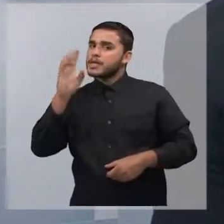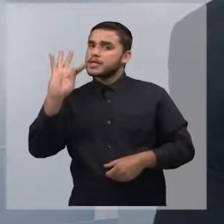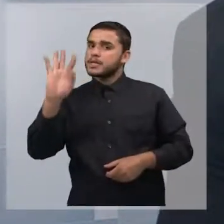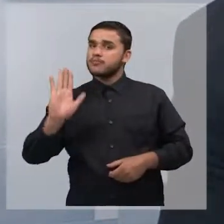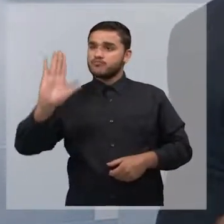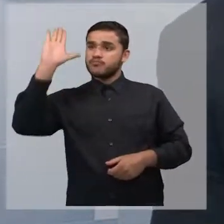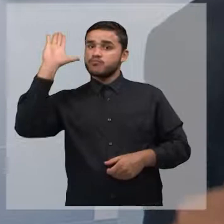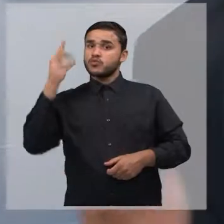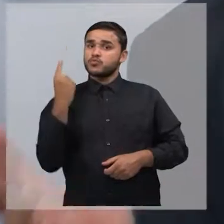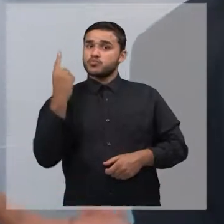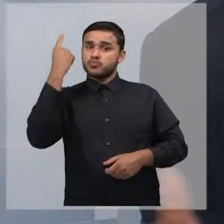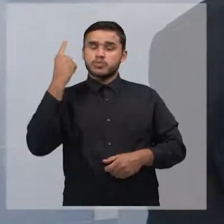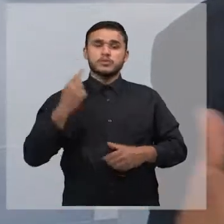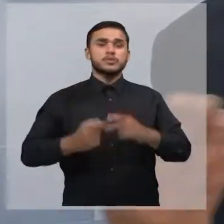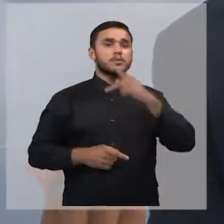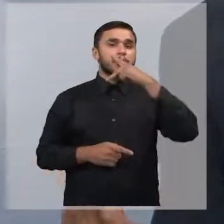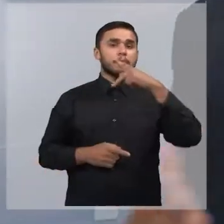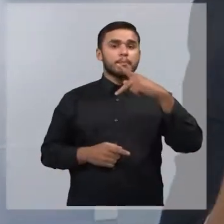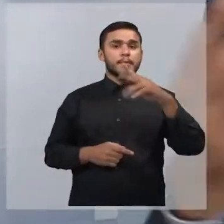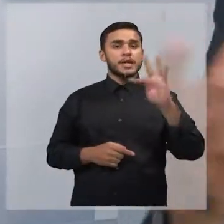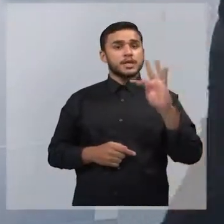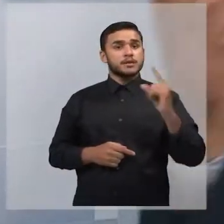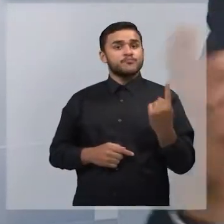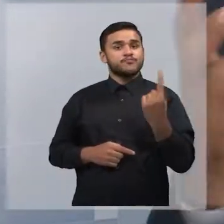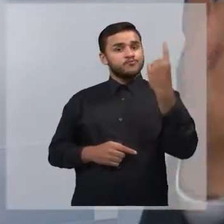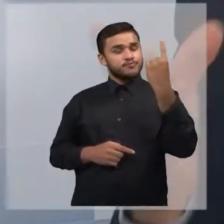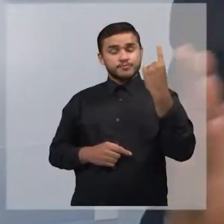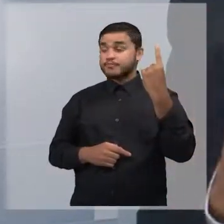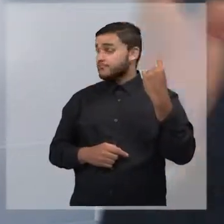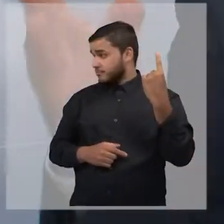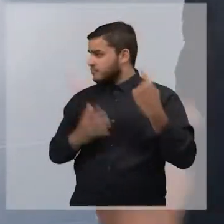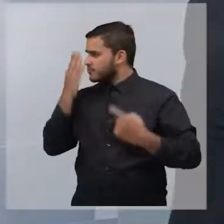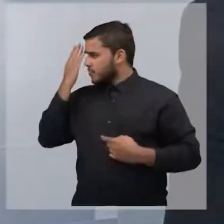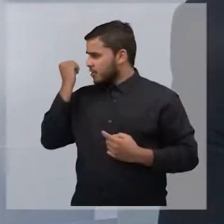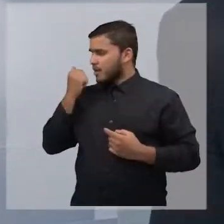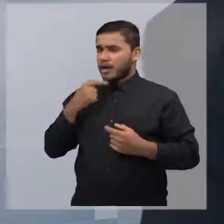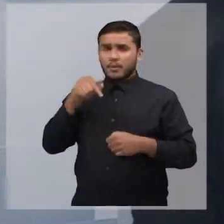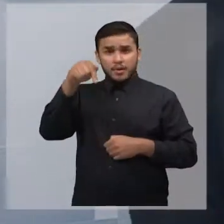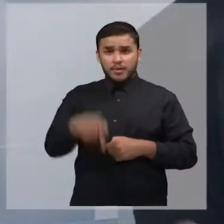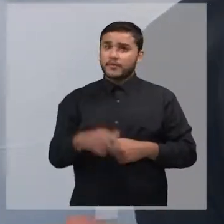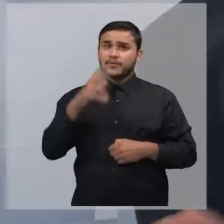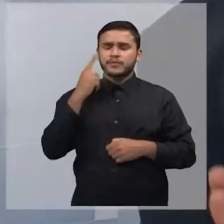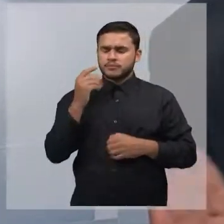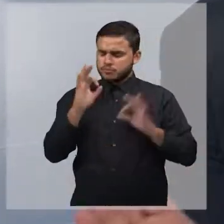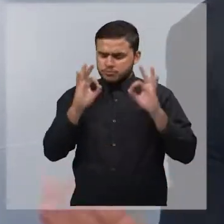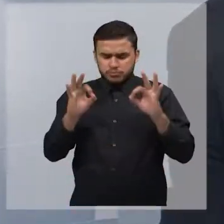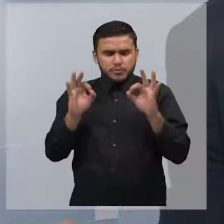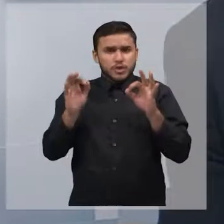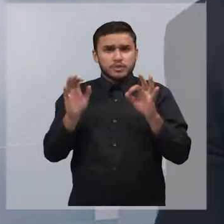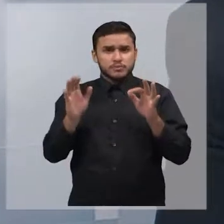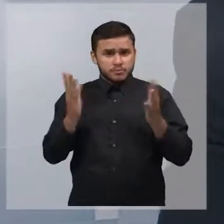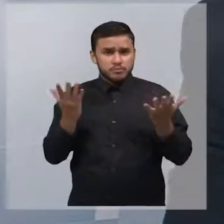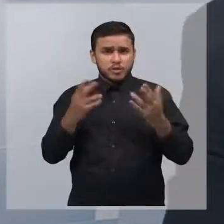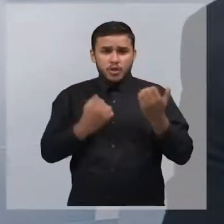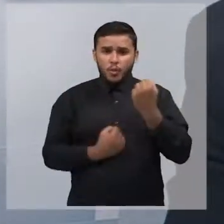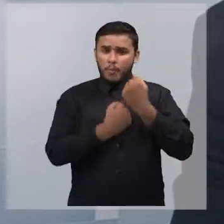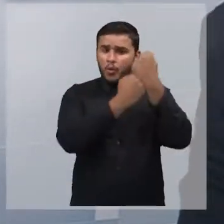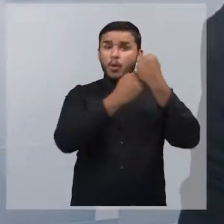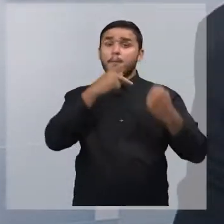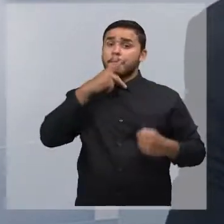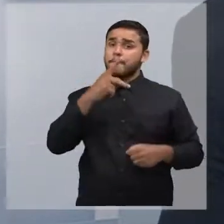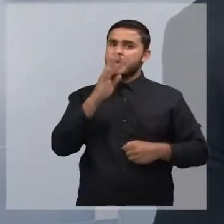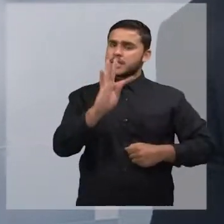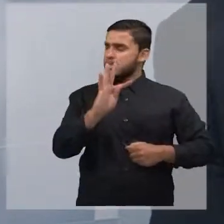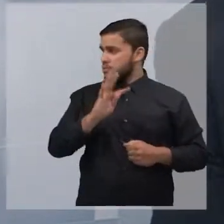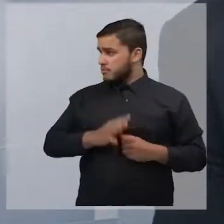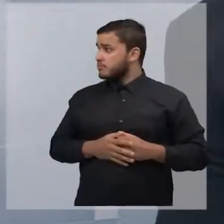isto, óbvio que não vou aprofundar, mas há todas as razões para a gente apontar esses horizontes, que são legítimos. Uhum.